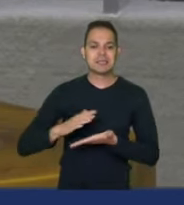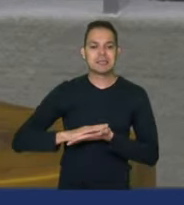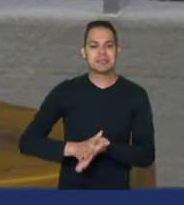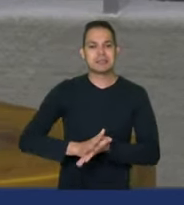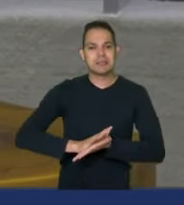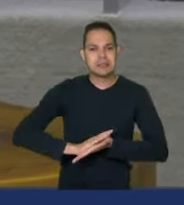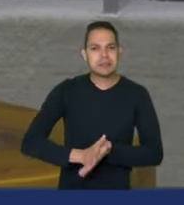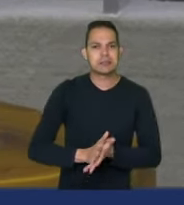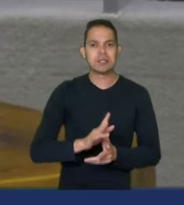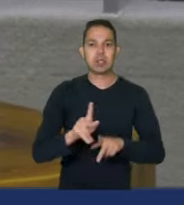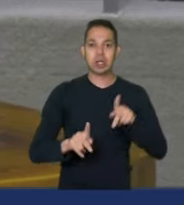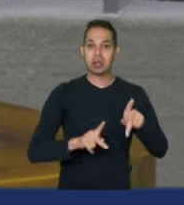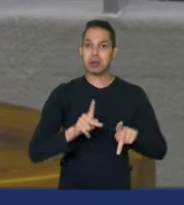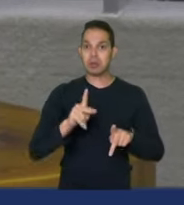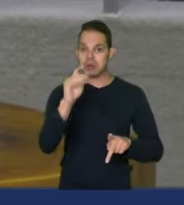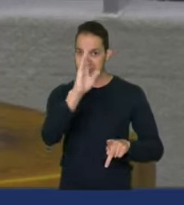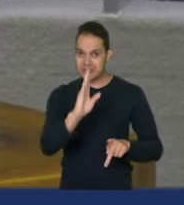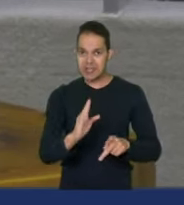Lucratividade de